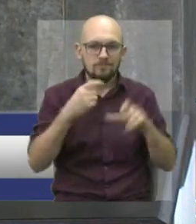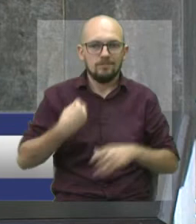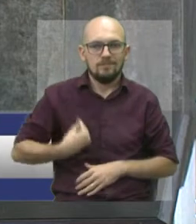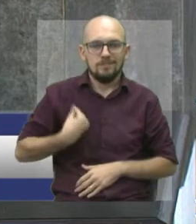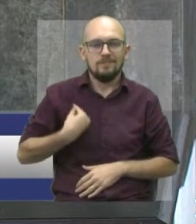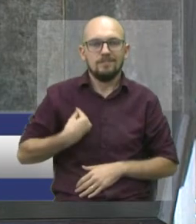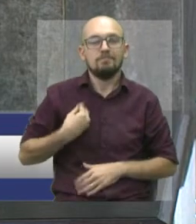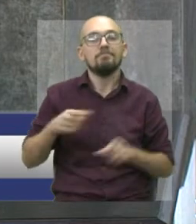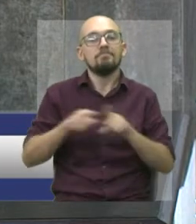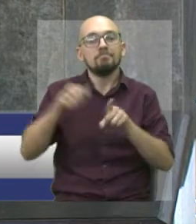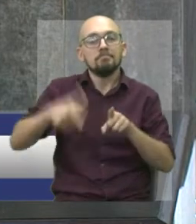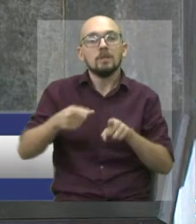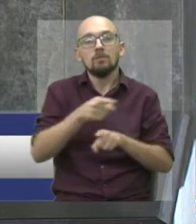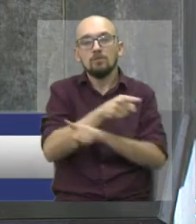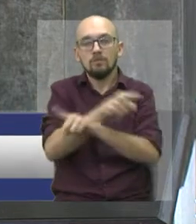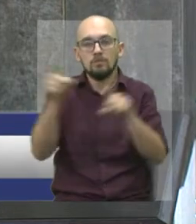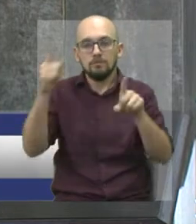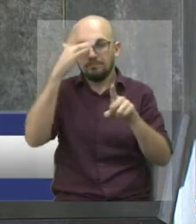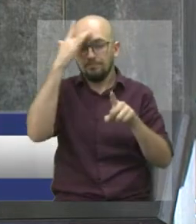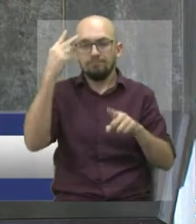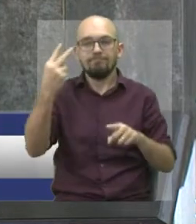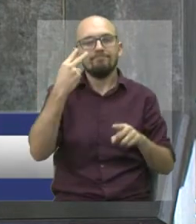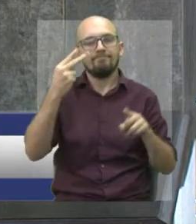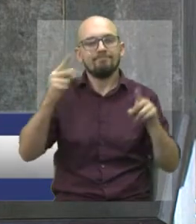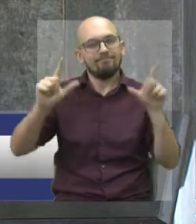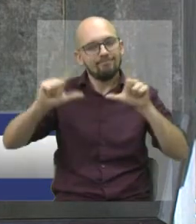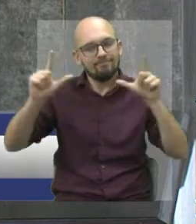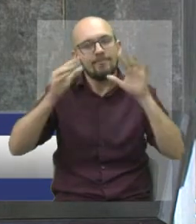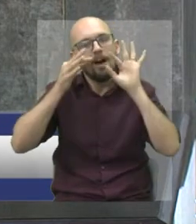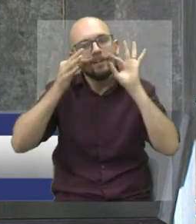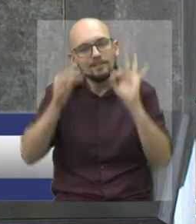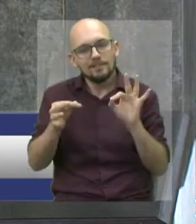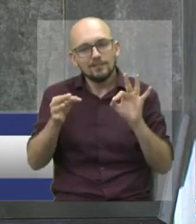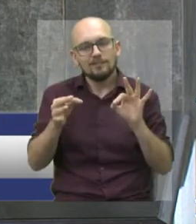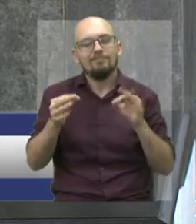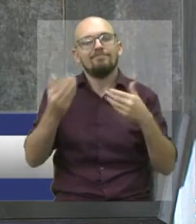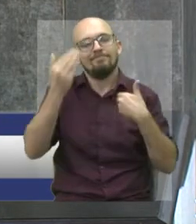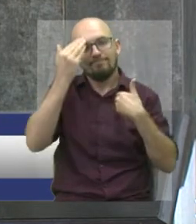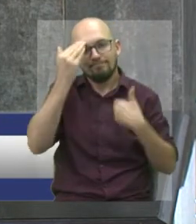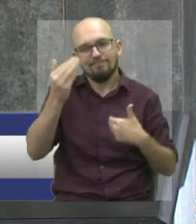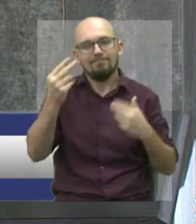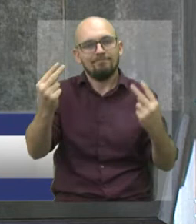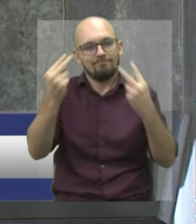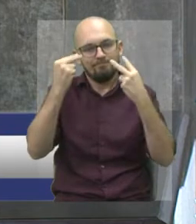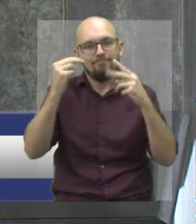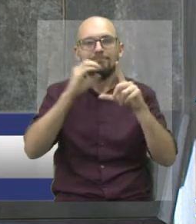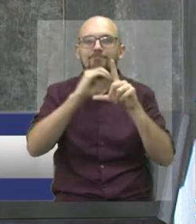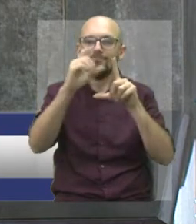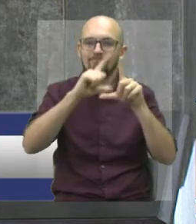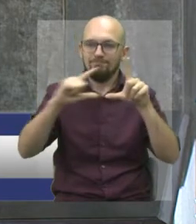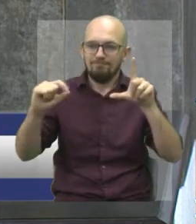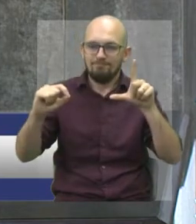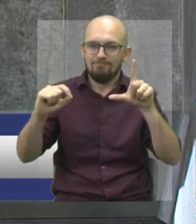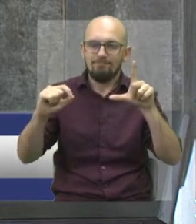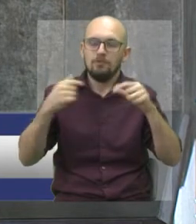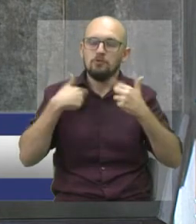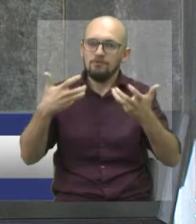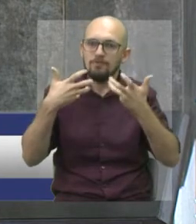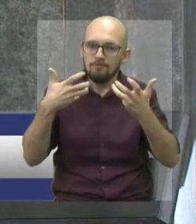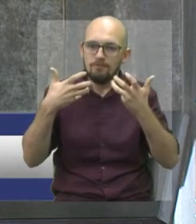a vocês que nos prestigiam com a sua preciosa atenção através do canal legislativo, quero